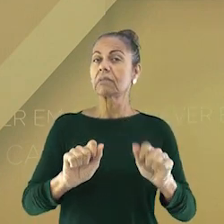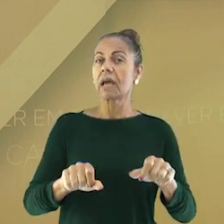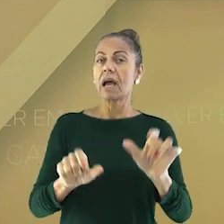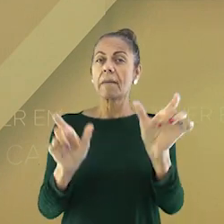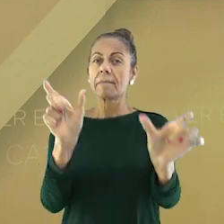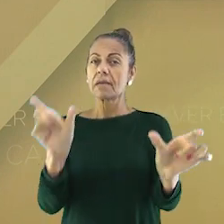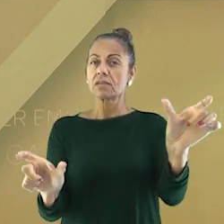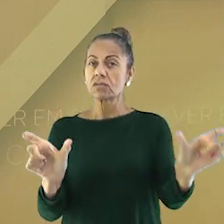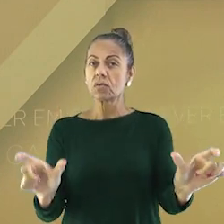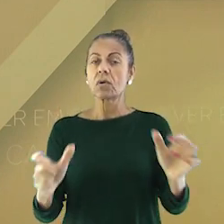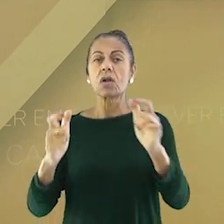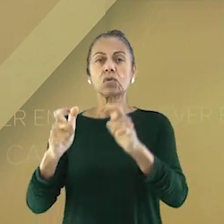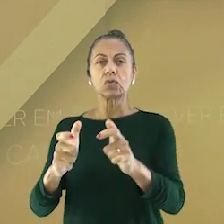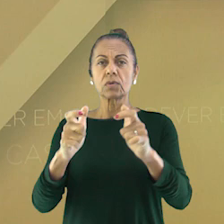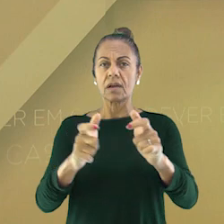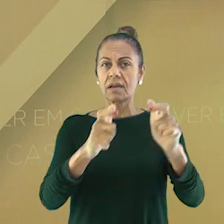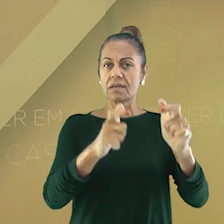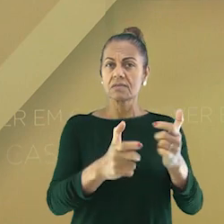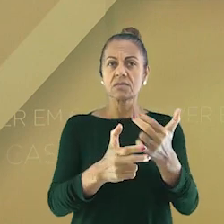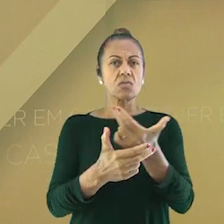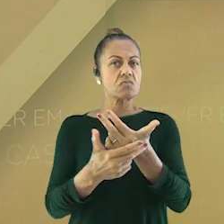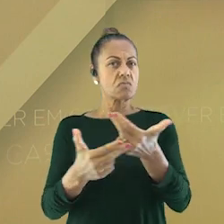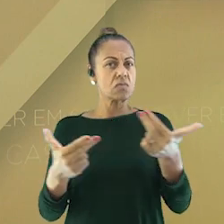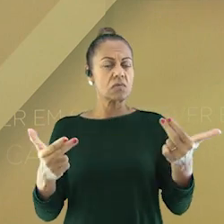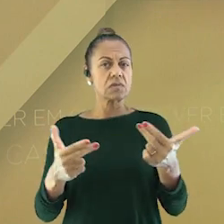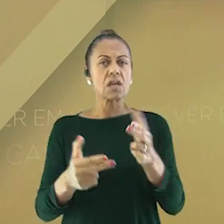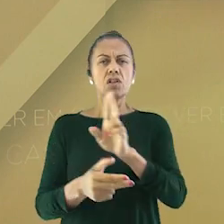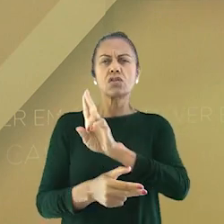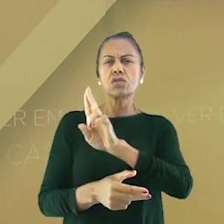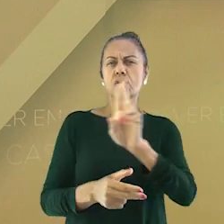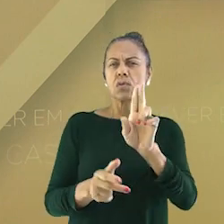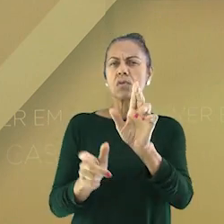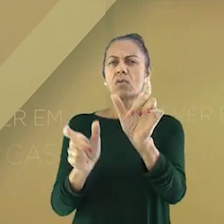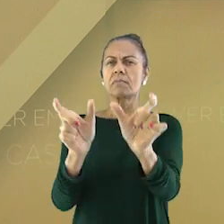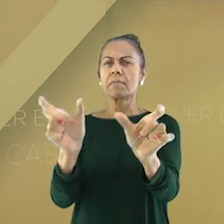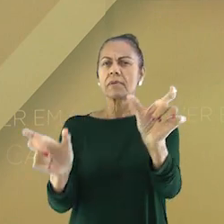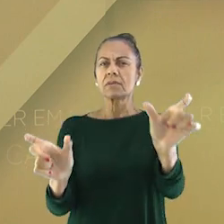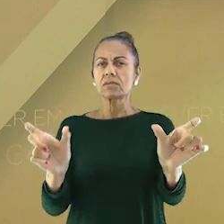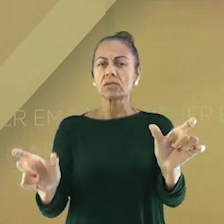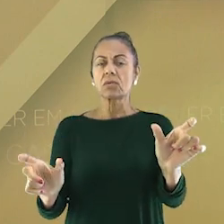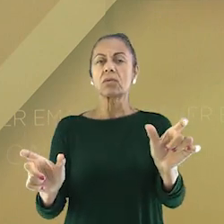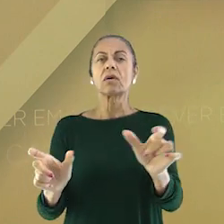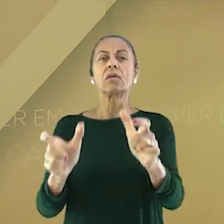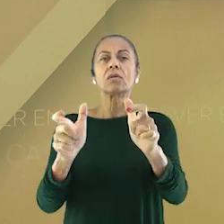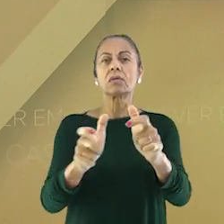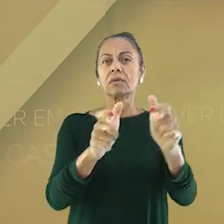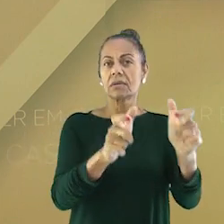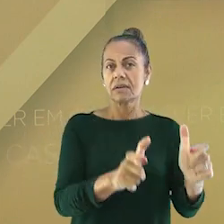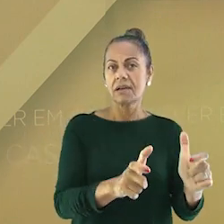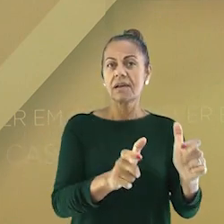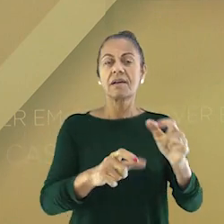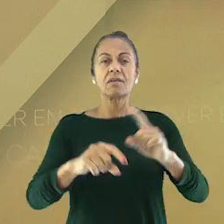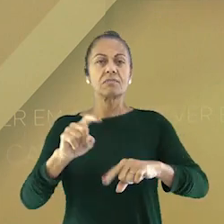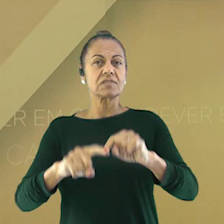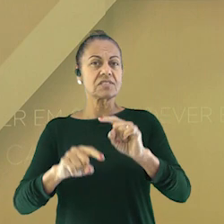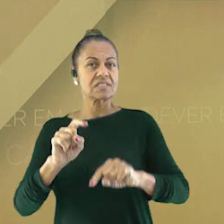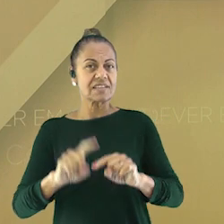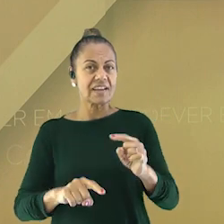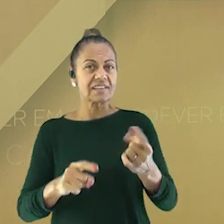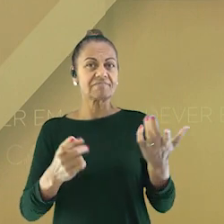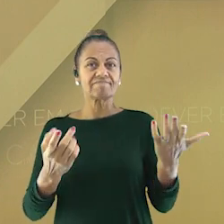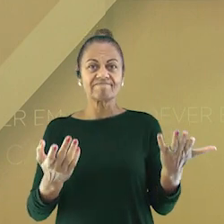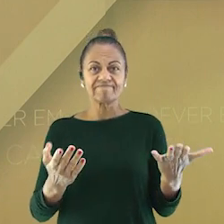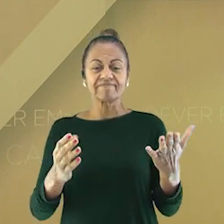ser pessoas, lugares ou coisas. Então, nomes de pessoas, lugares ou objetos são nouns,